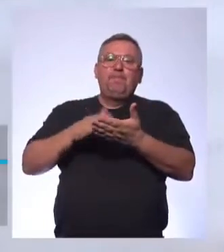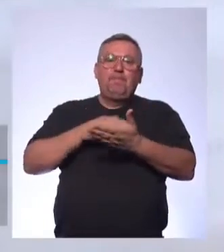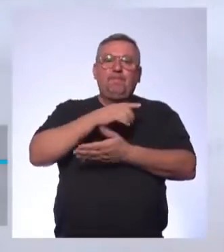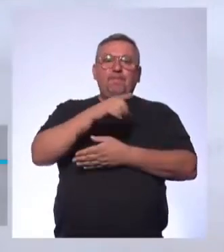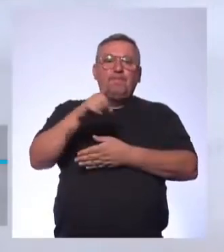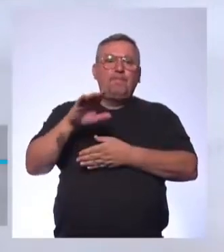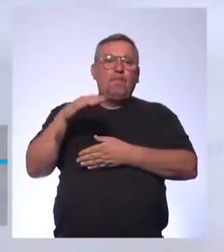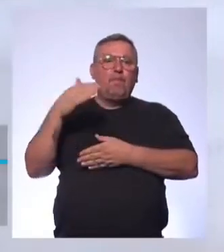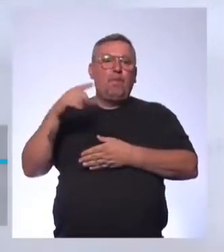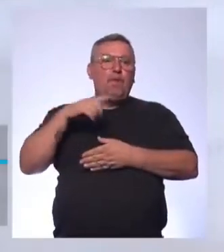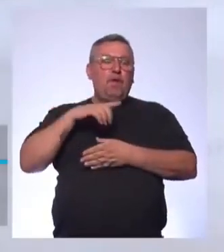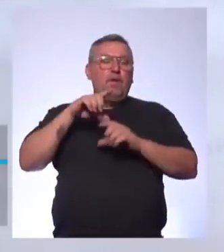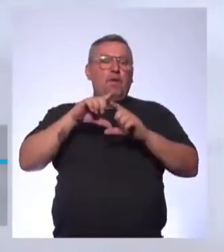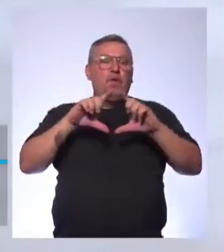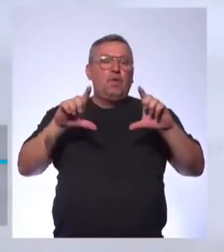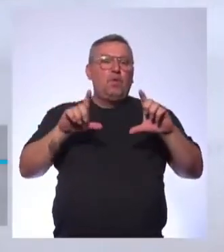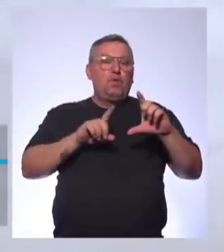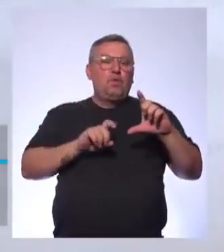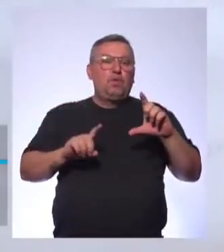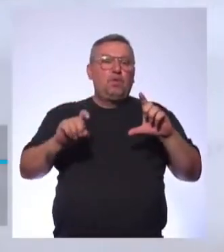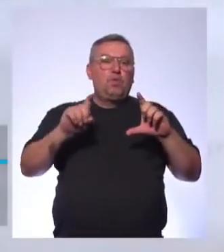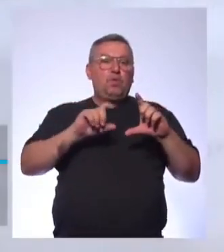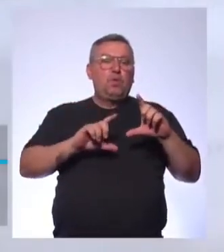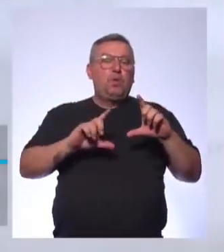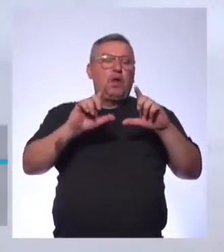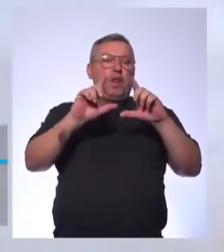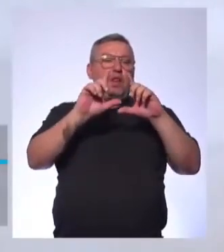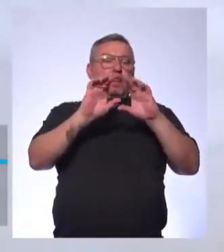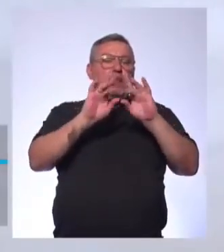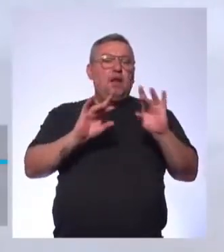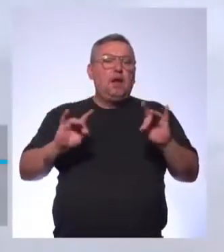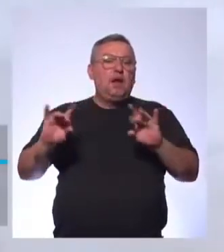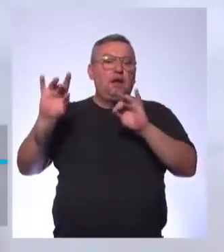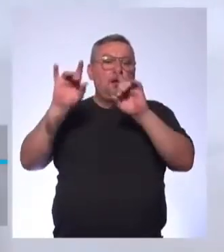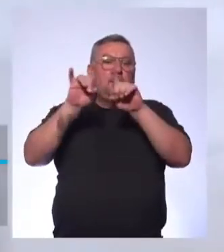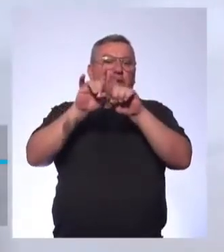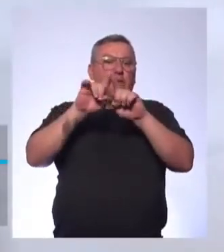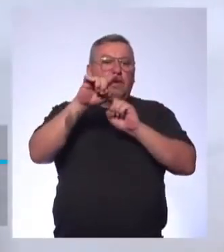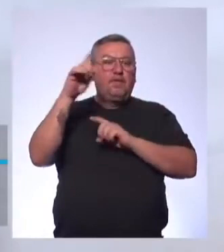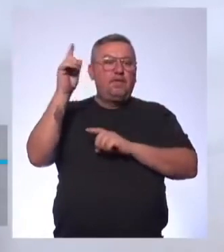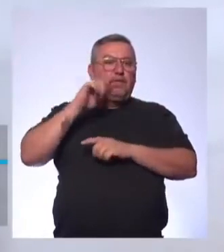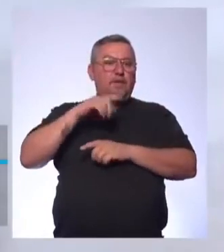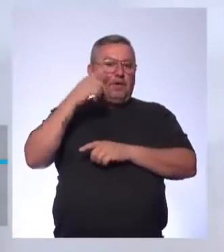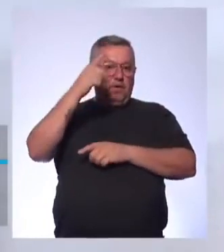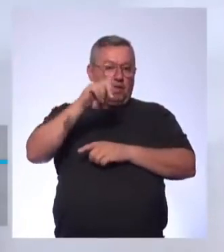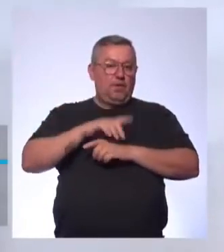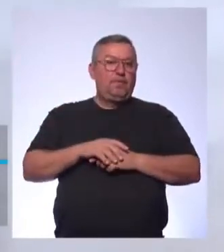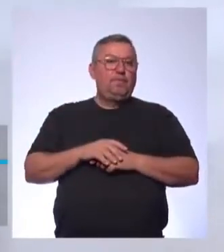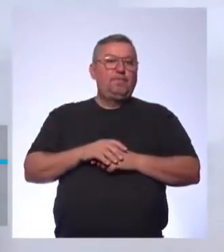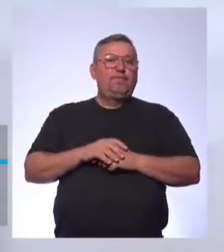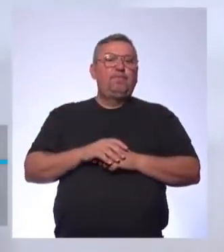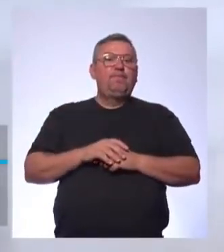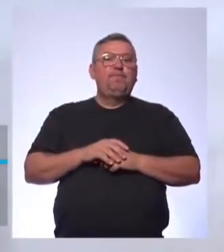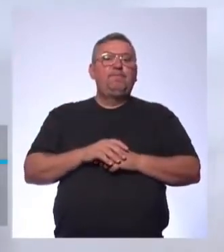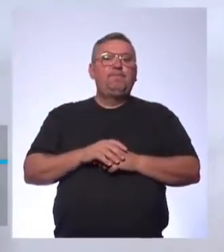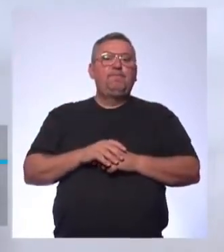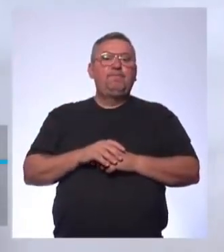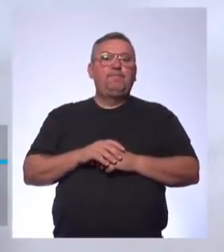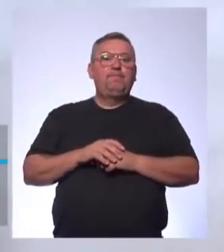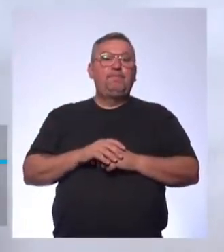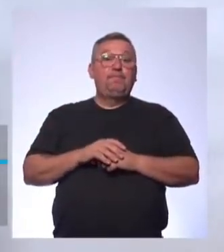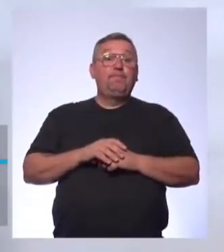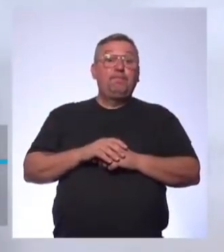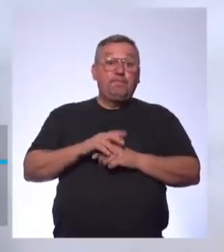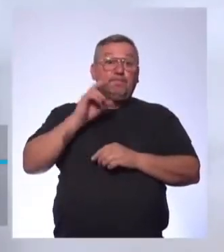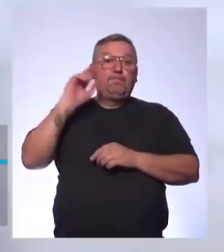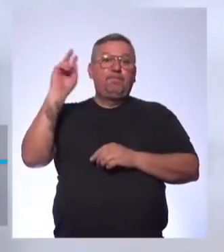isso, tem o QR Code aqui, o link, baixa a sua apostila até você providenciar a sua, ok? Bem, eu dei